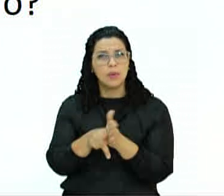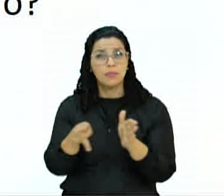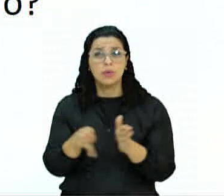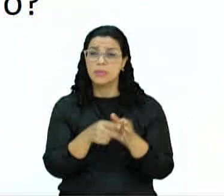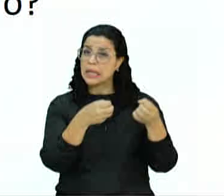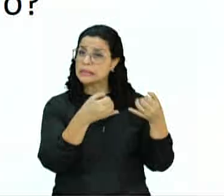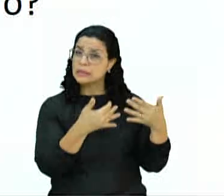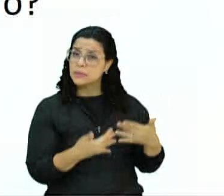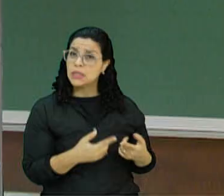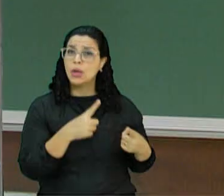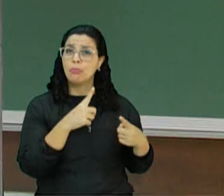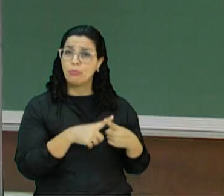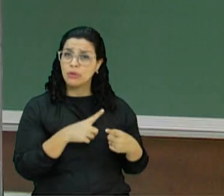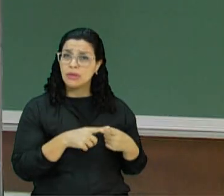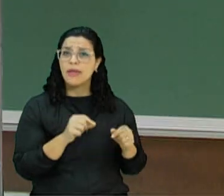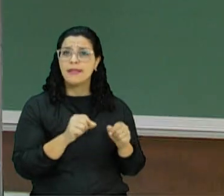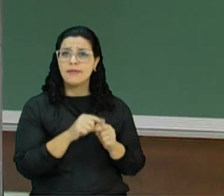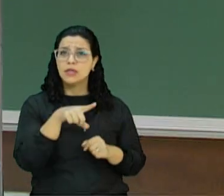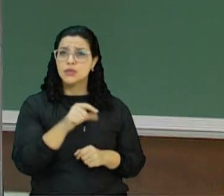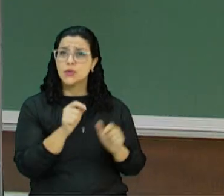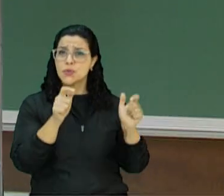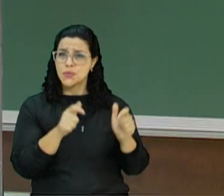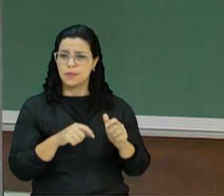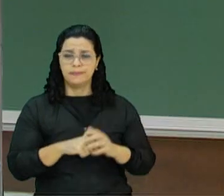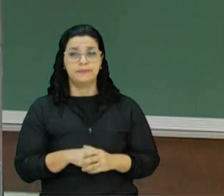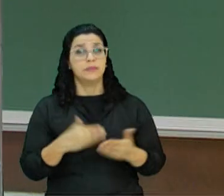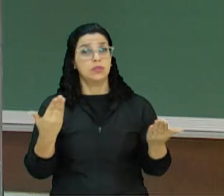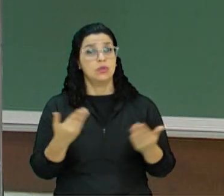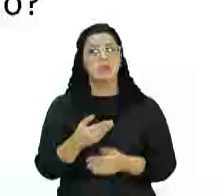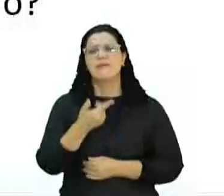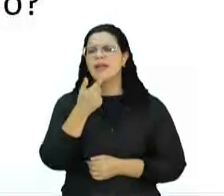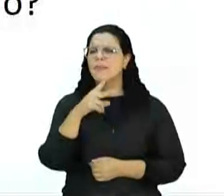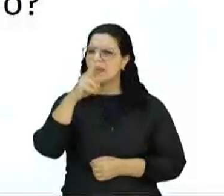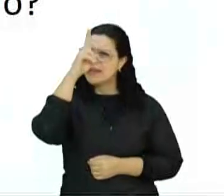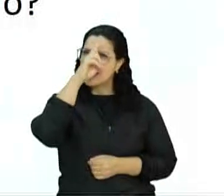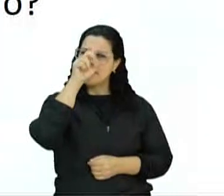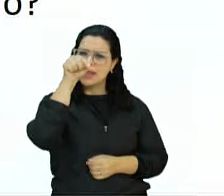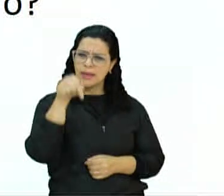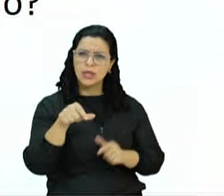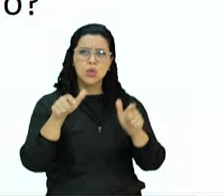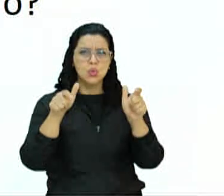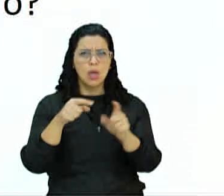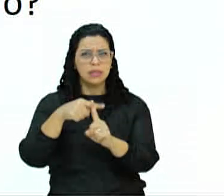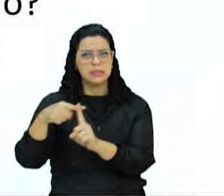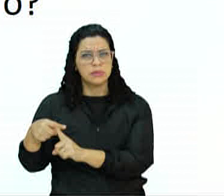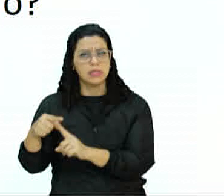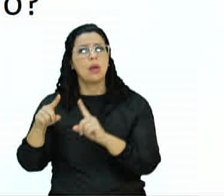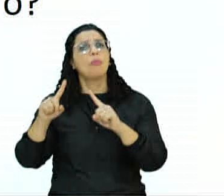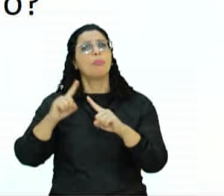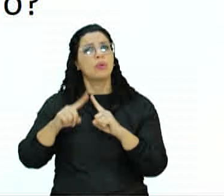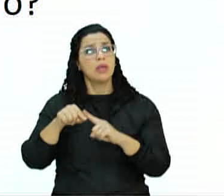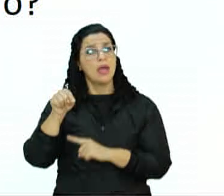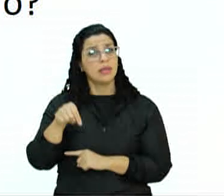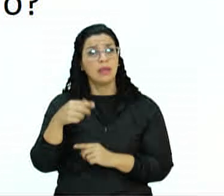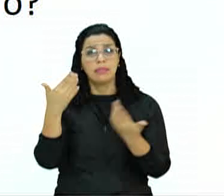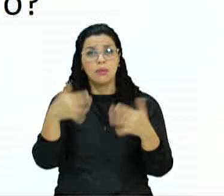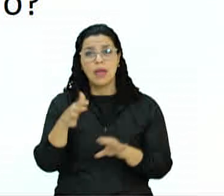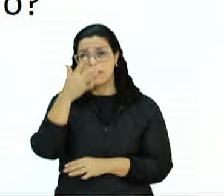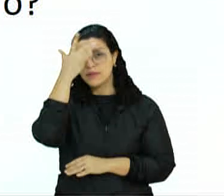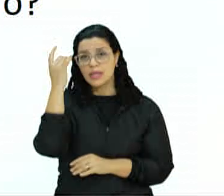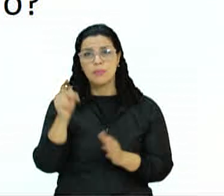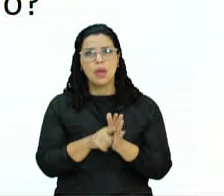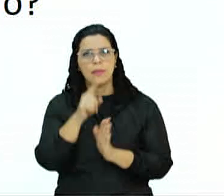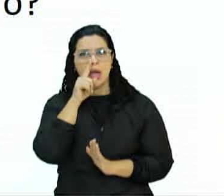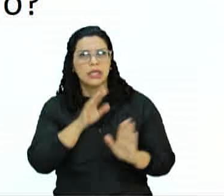se justificando porque escolheu esse lugar. Então, mas me lembrei deste lugar justamente porque não quero que você